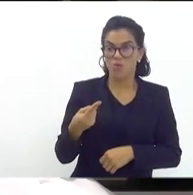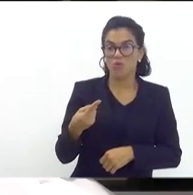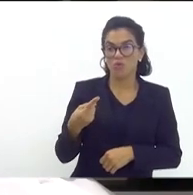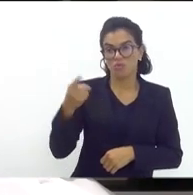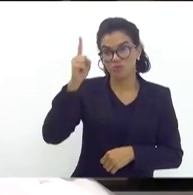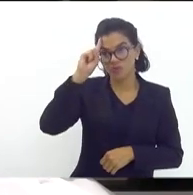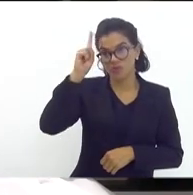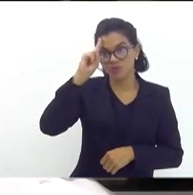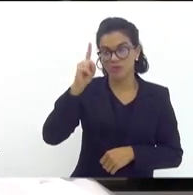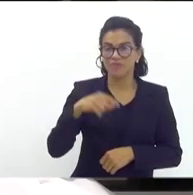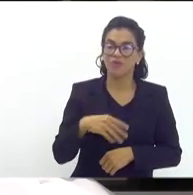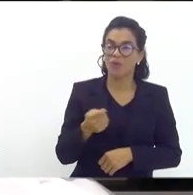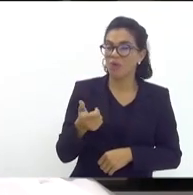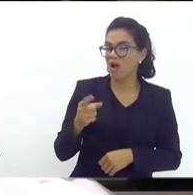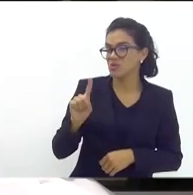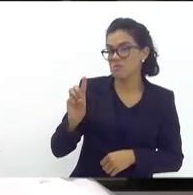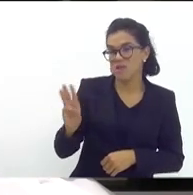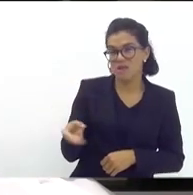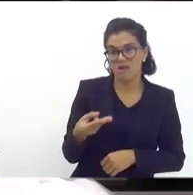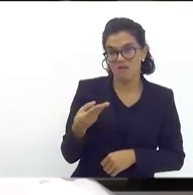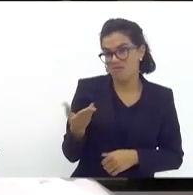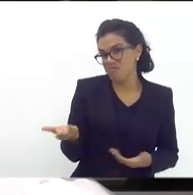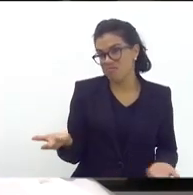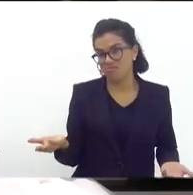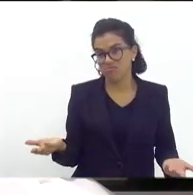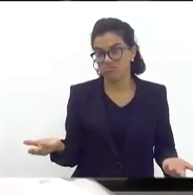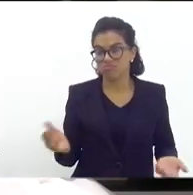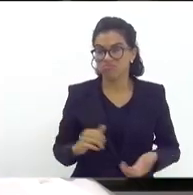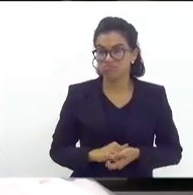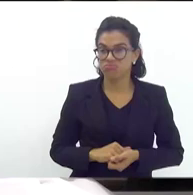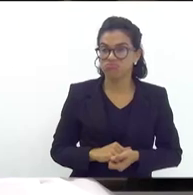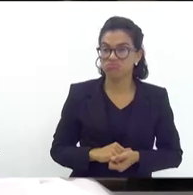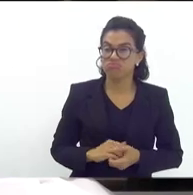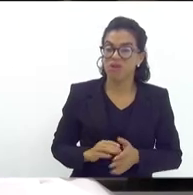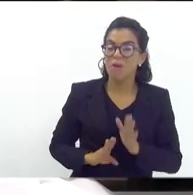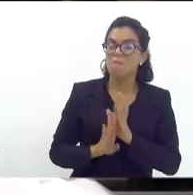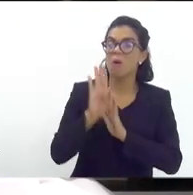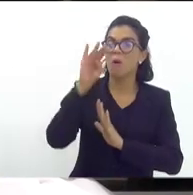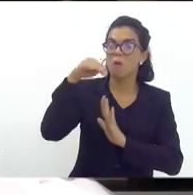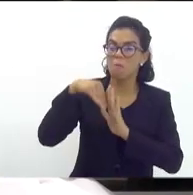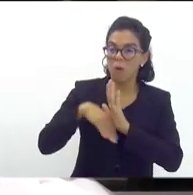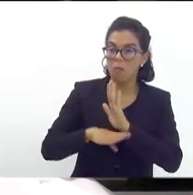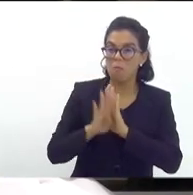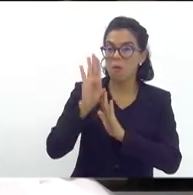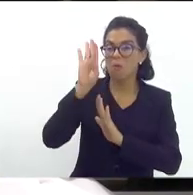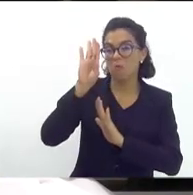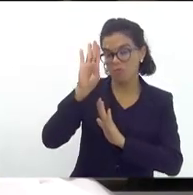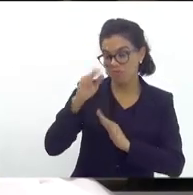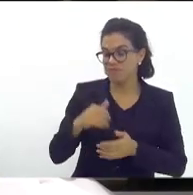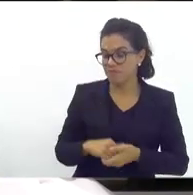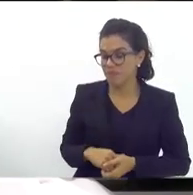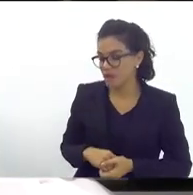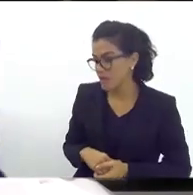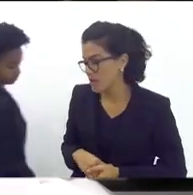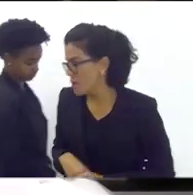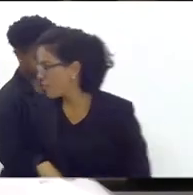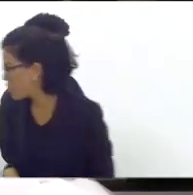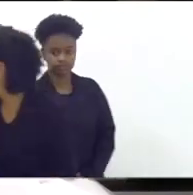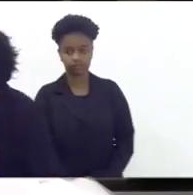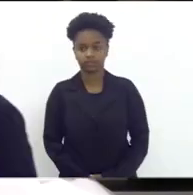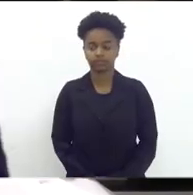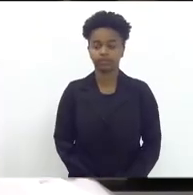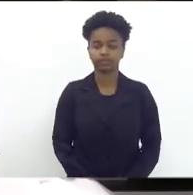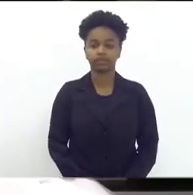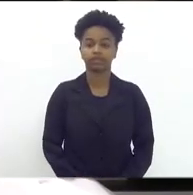mil Dias quase 1 milhão um pouco menos de um milhão de passageiros dias com picos que certamente ultrapassa 1 milhão de passageiros e a gente ter